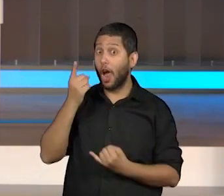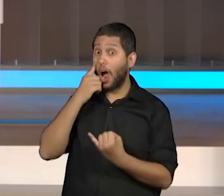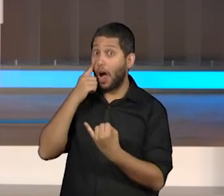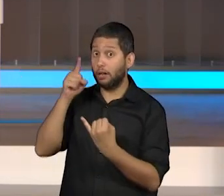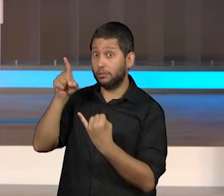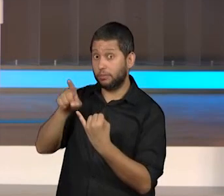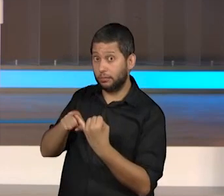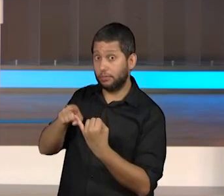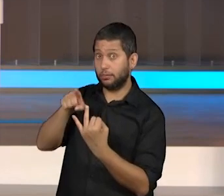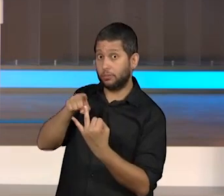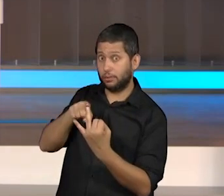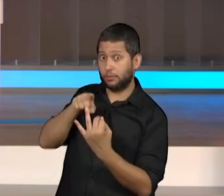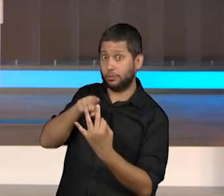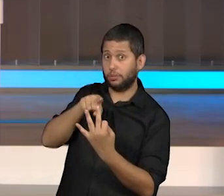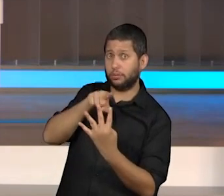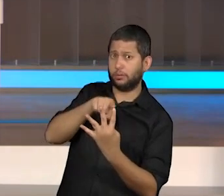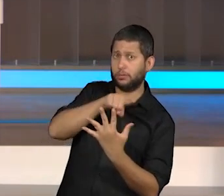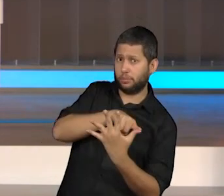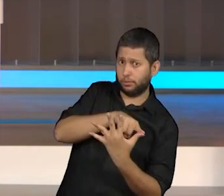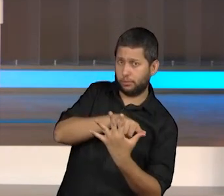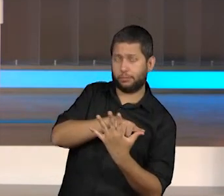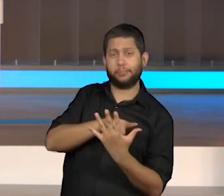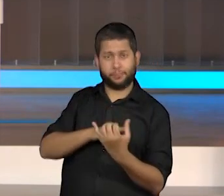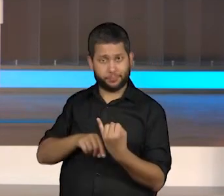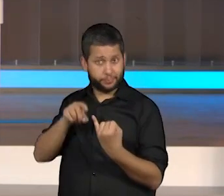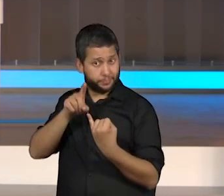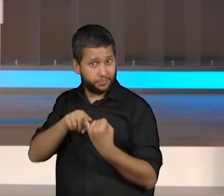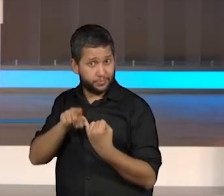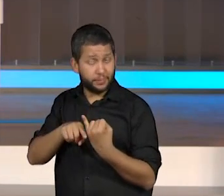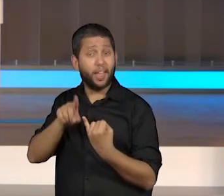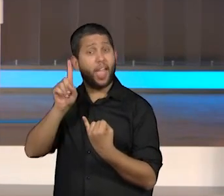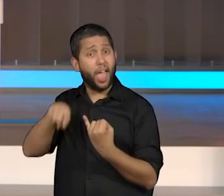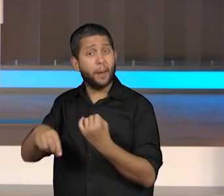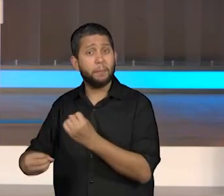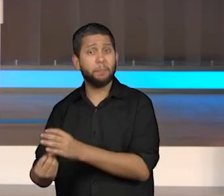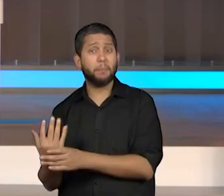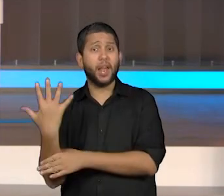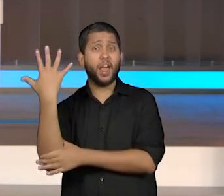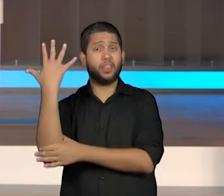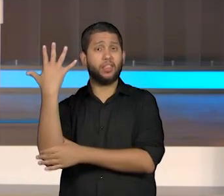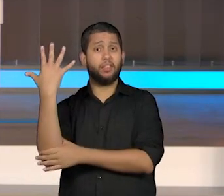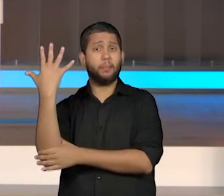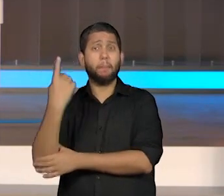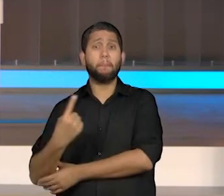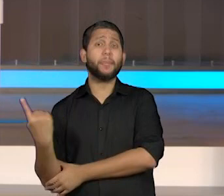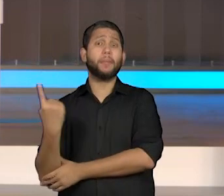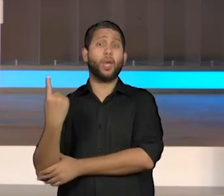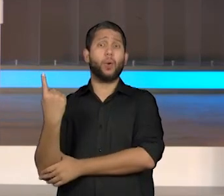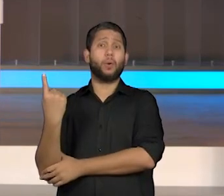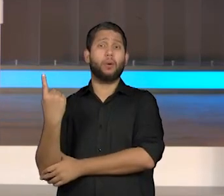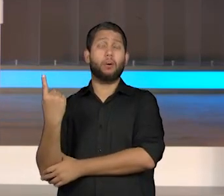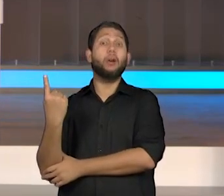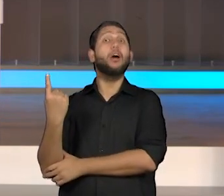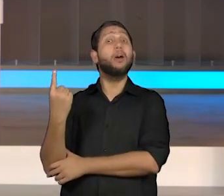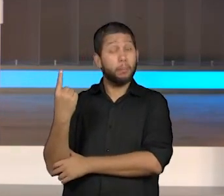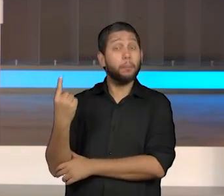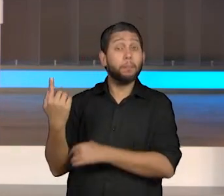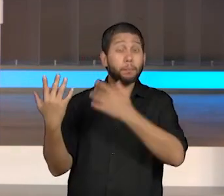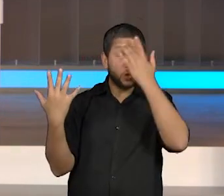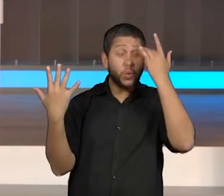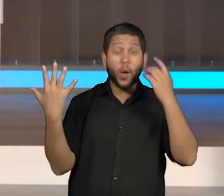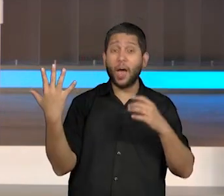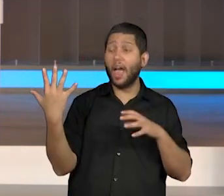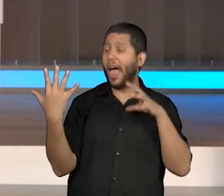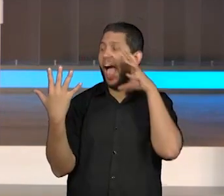porque produzem o seu próprio alimento. Os consumidores, que são os outros seres vivos, mamíferos,